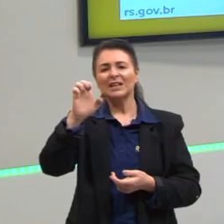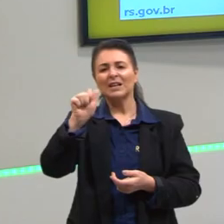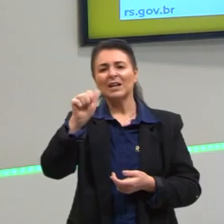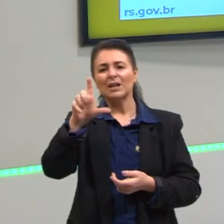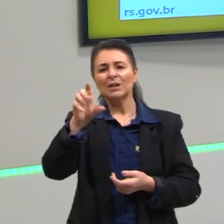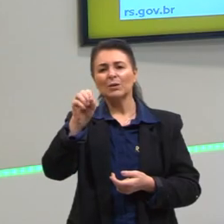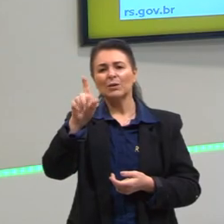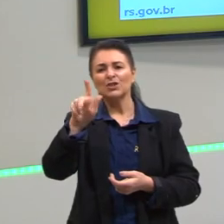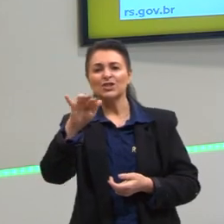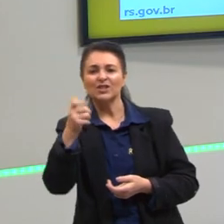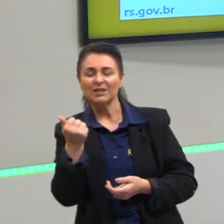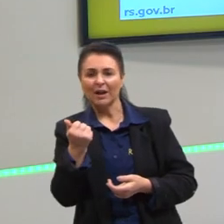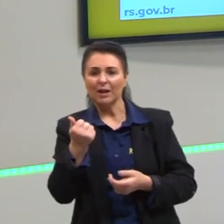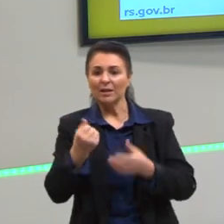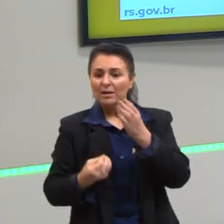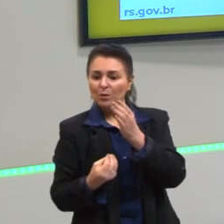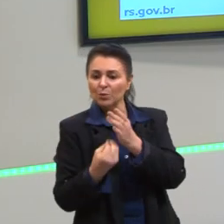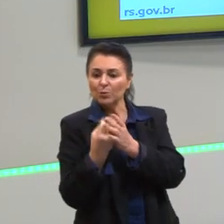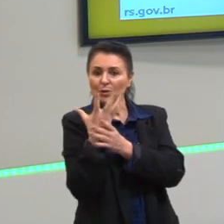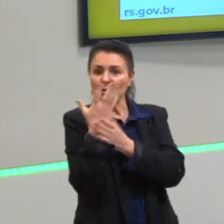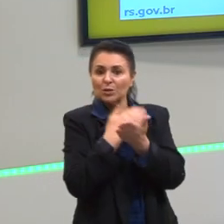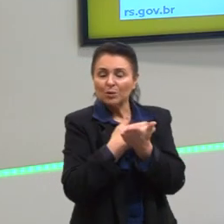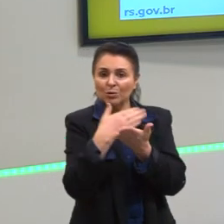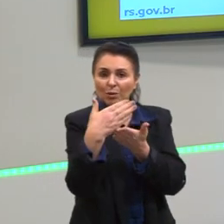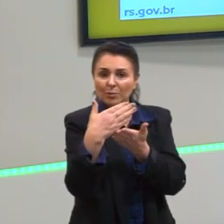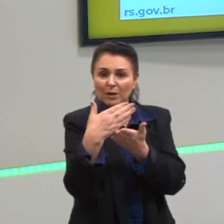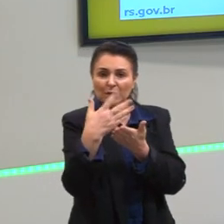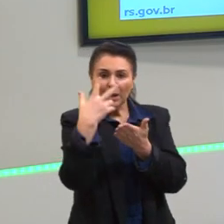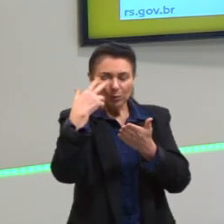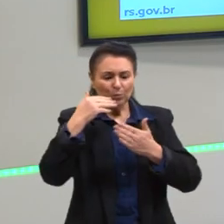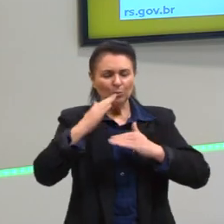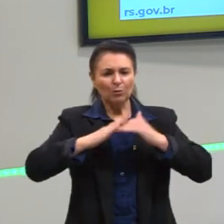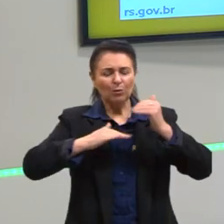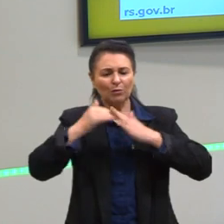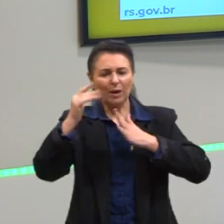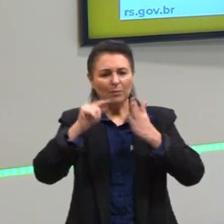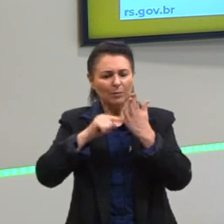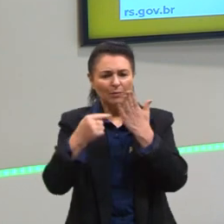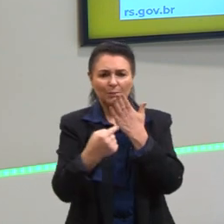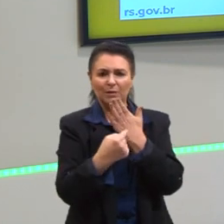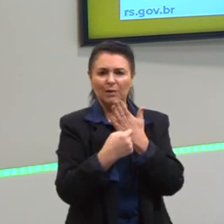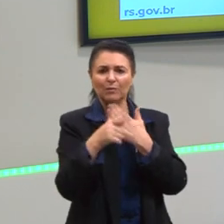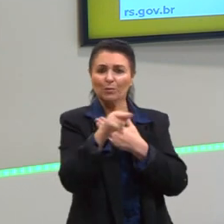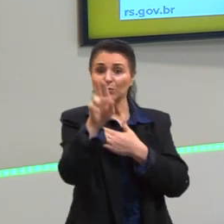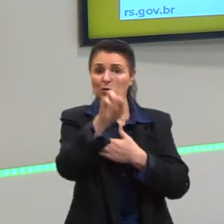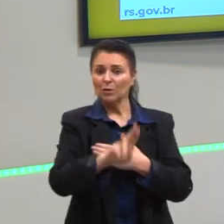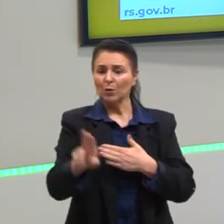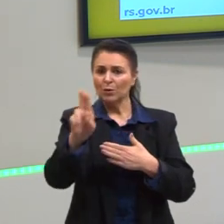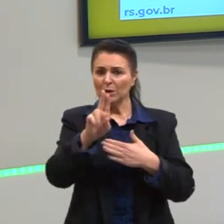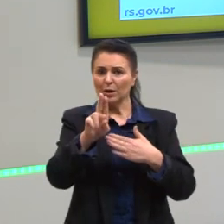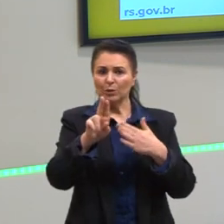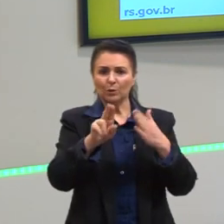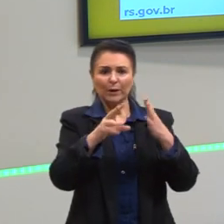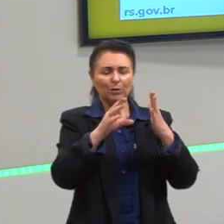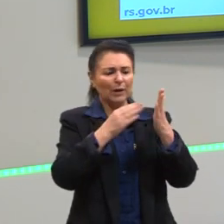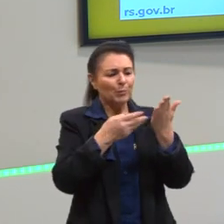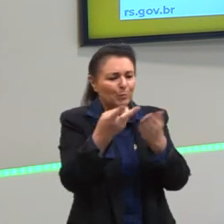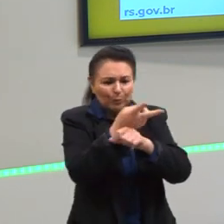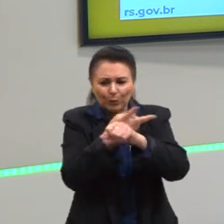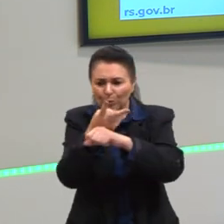barranco né que você vai escavando barranco e você vai vendo camadas de terra diferente mais ou menos isso seria a genealogia